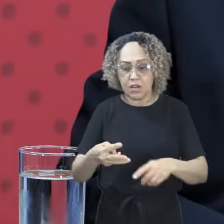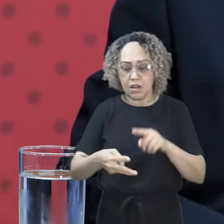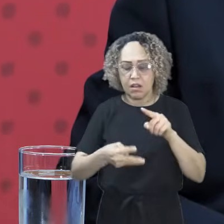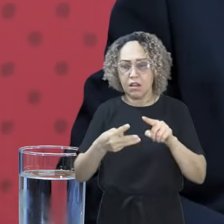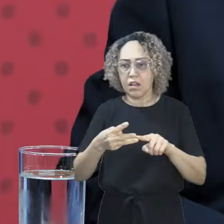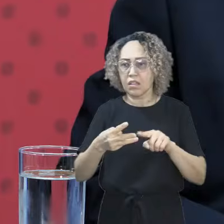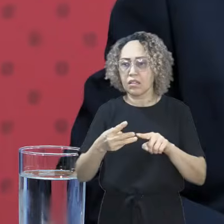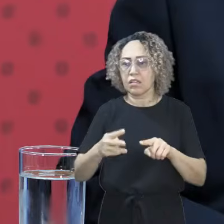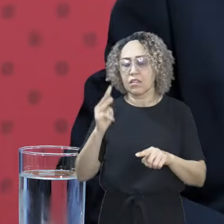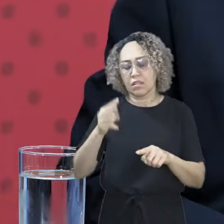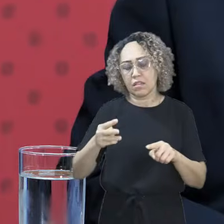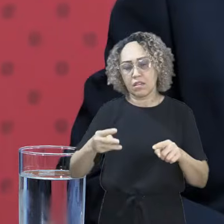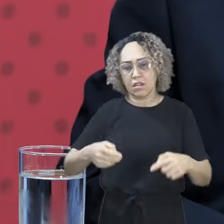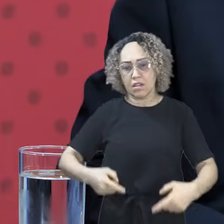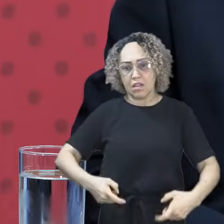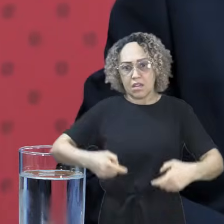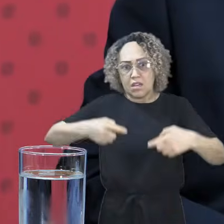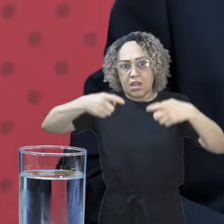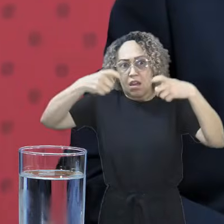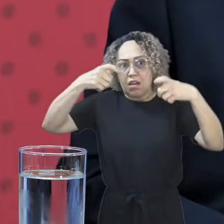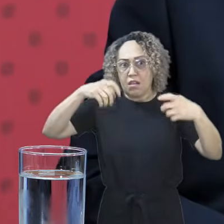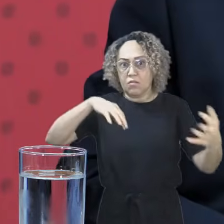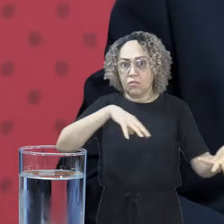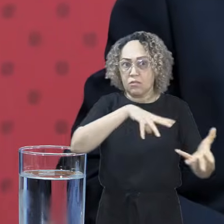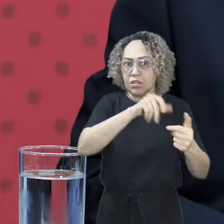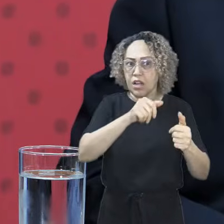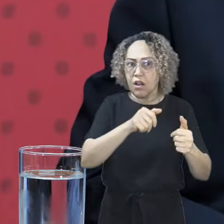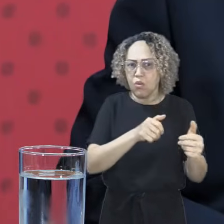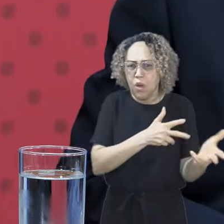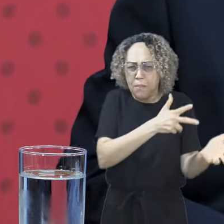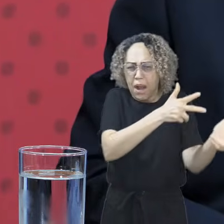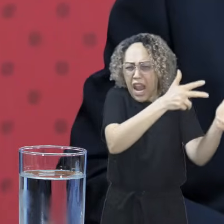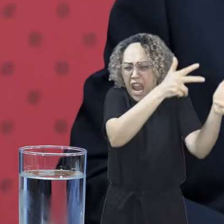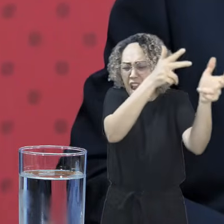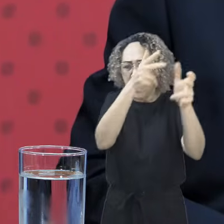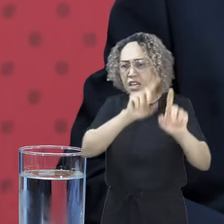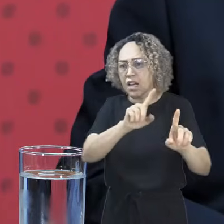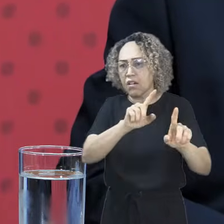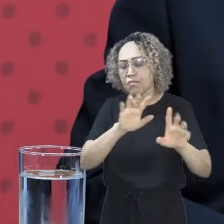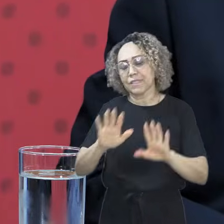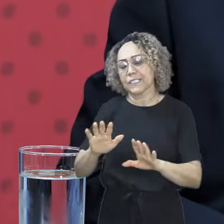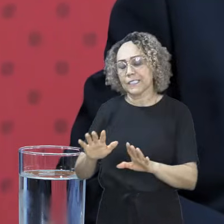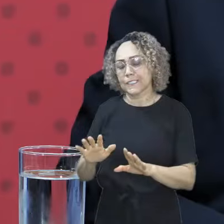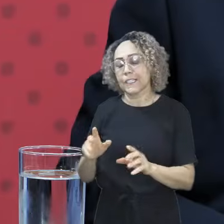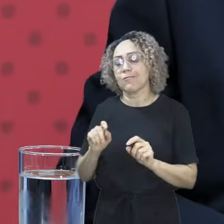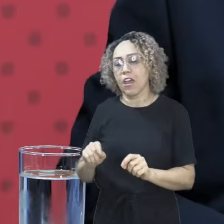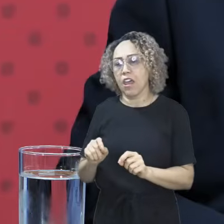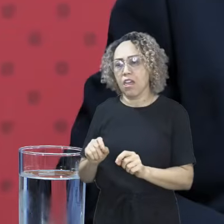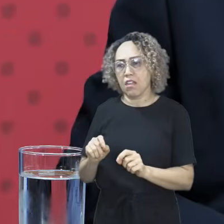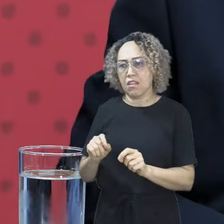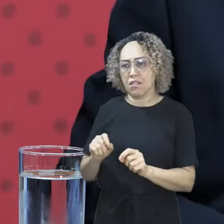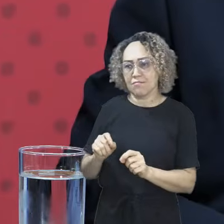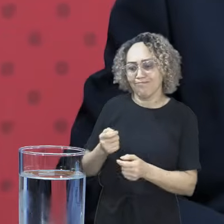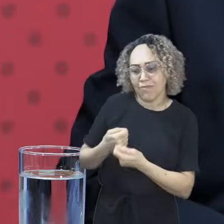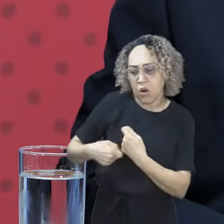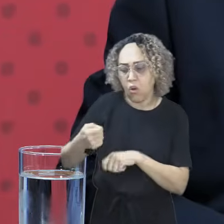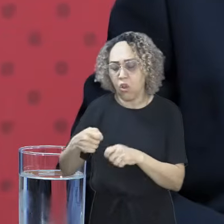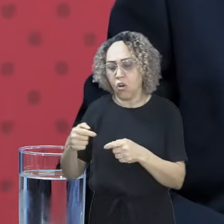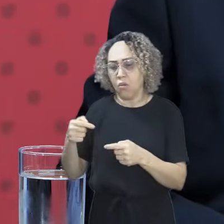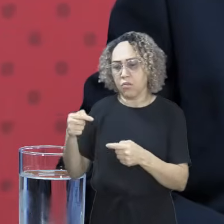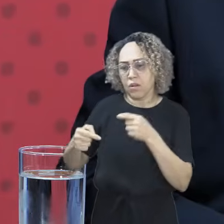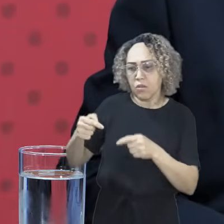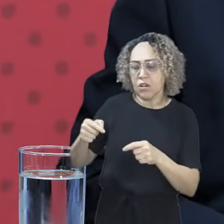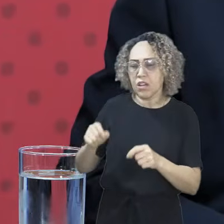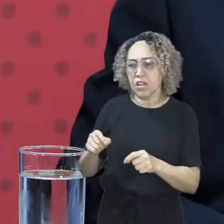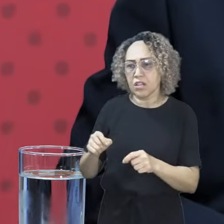bélica, mas será econômica. A forma como ele afronta e agride a cada momento a